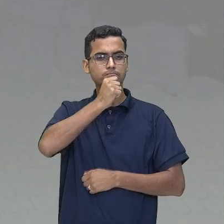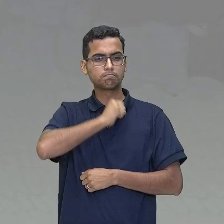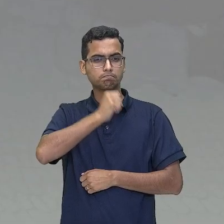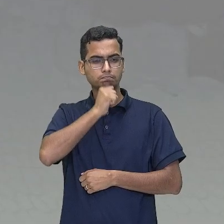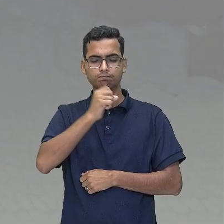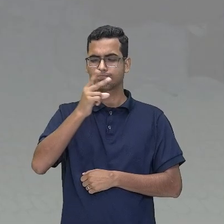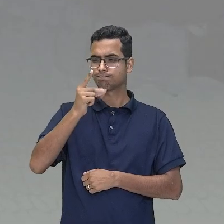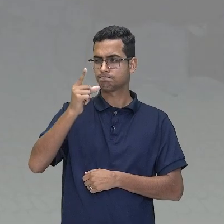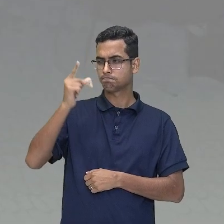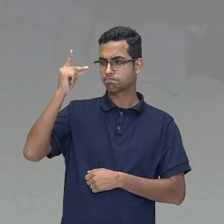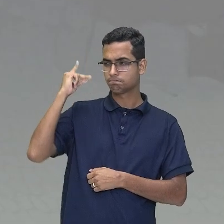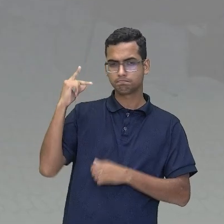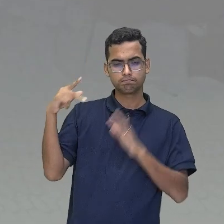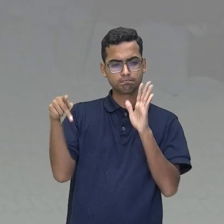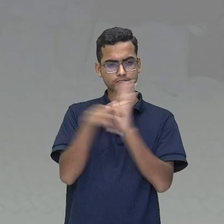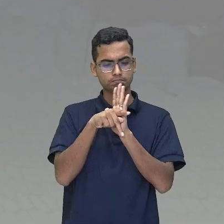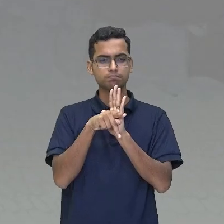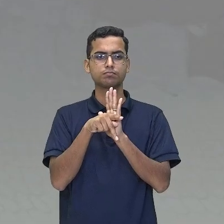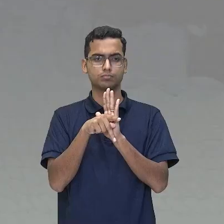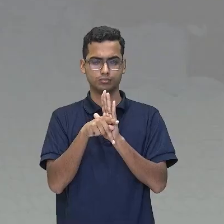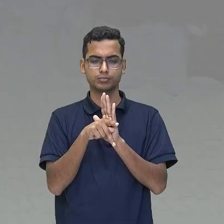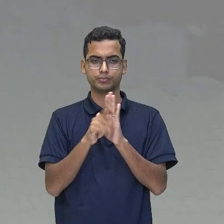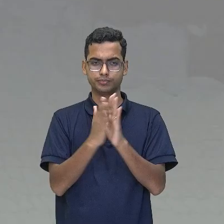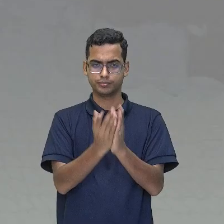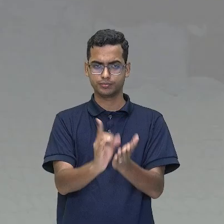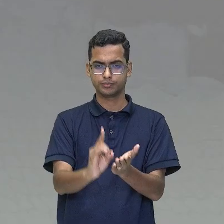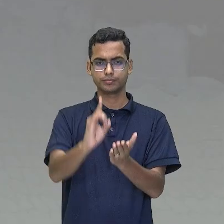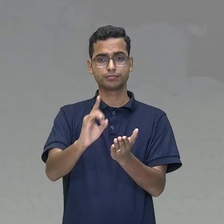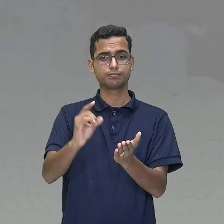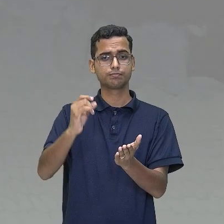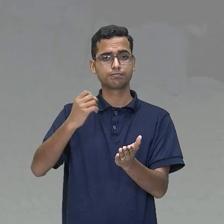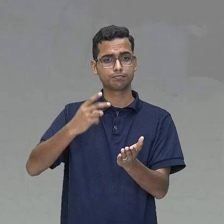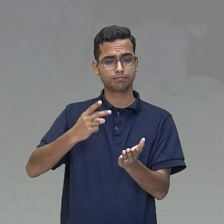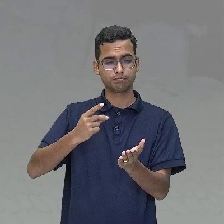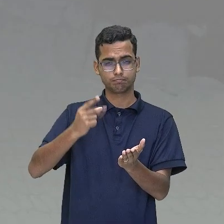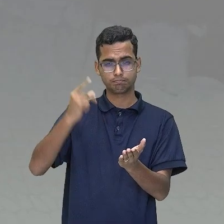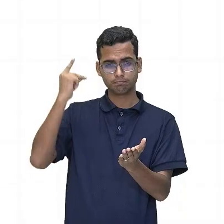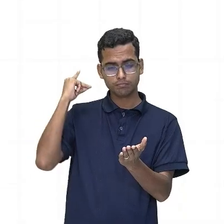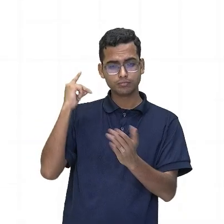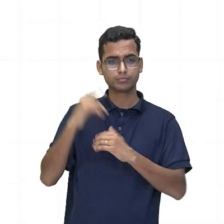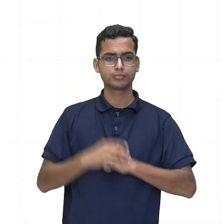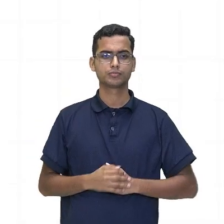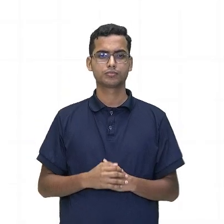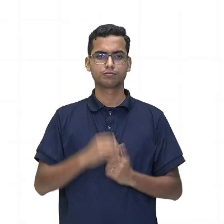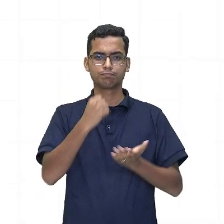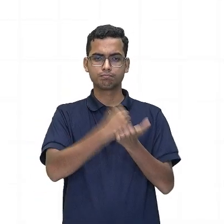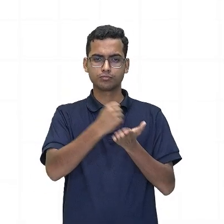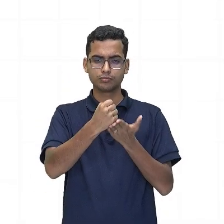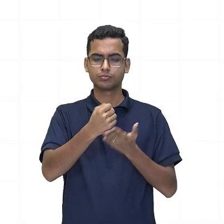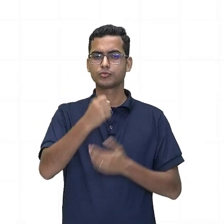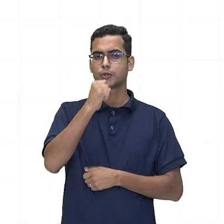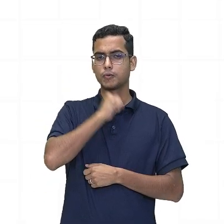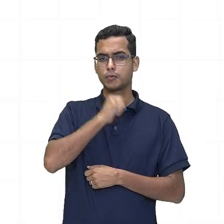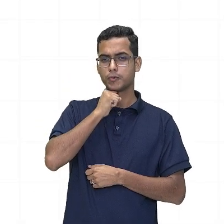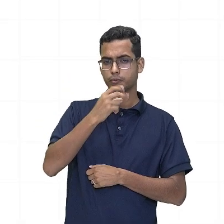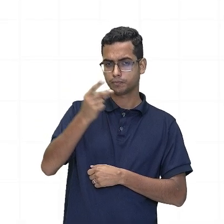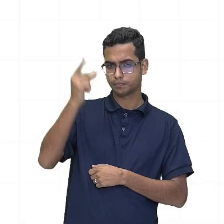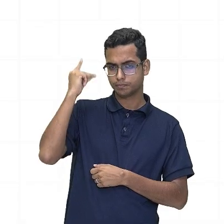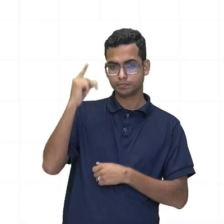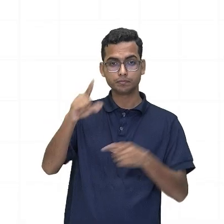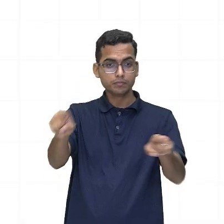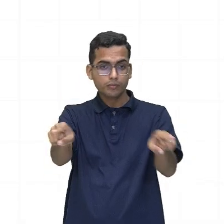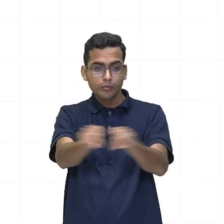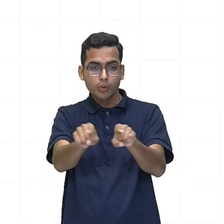do judaísmo. Onde temos mais coisinhas, vamos ver. O judaísmo, o principal fundamento